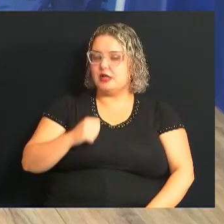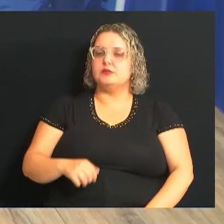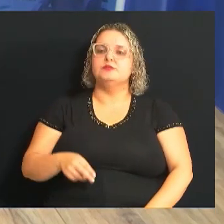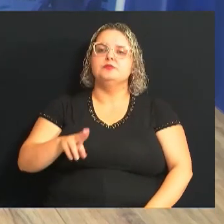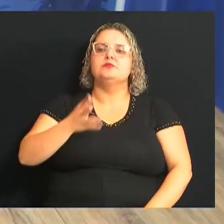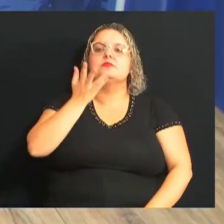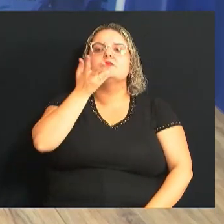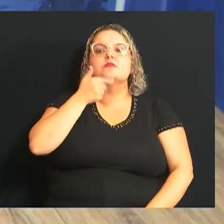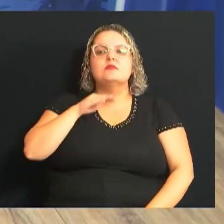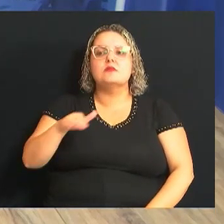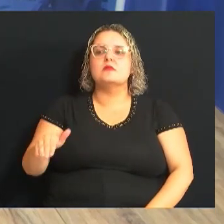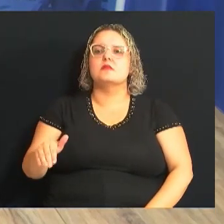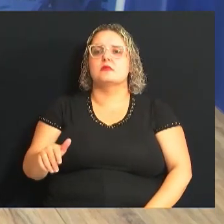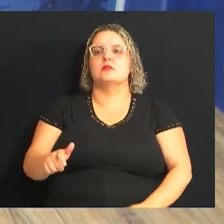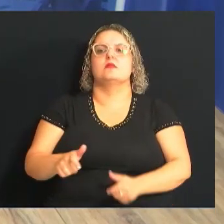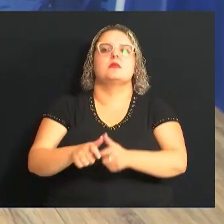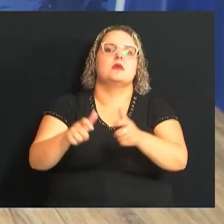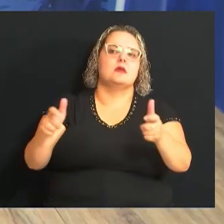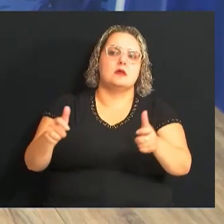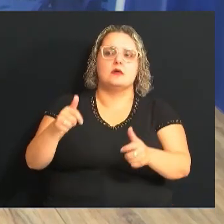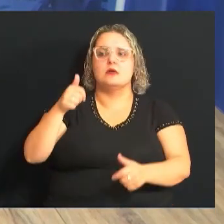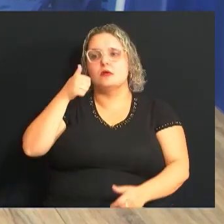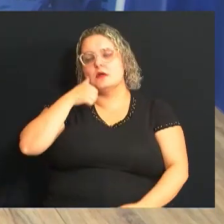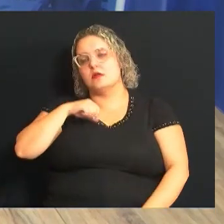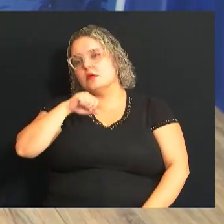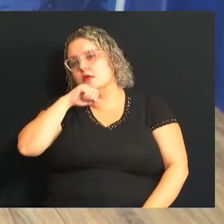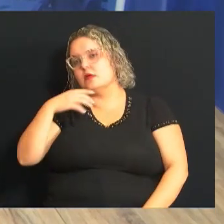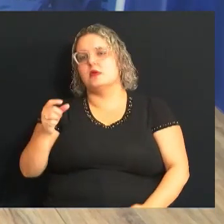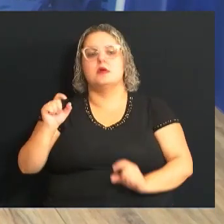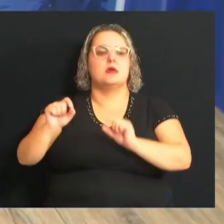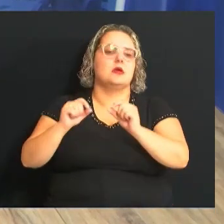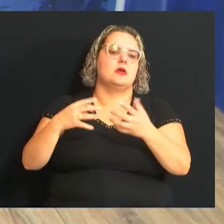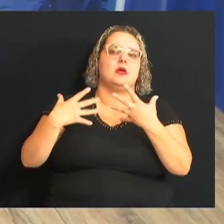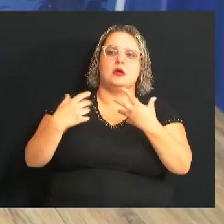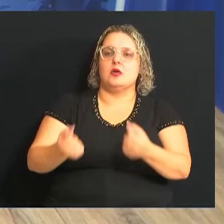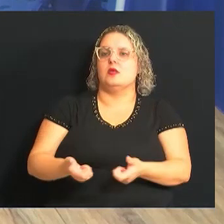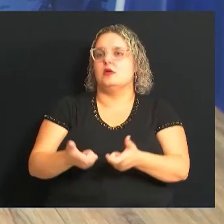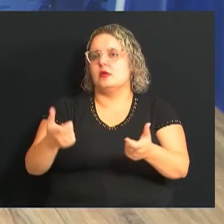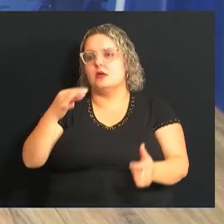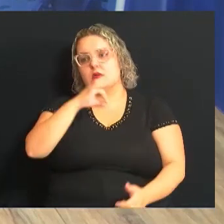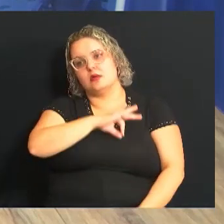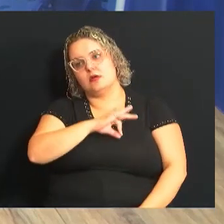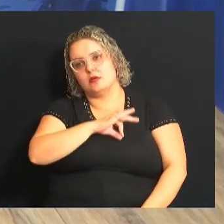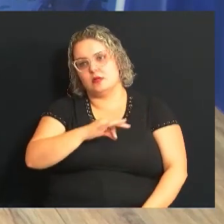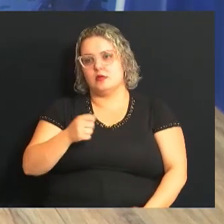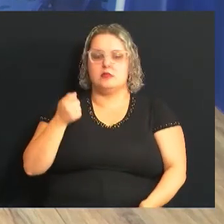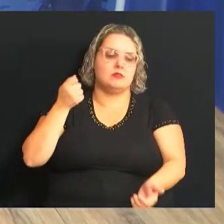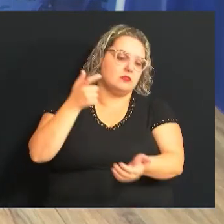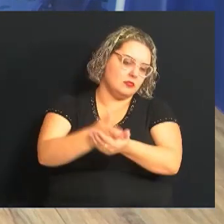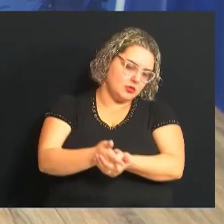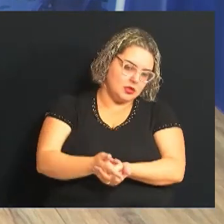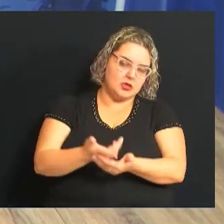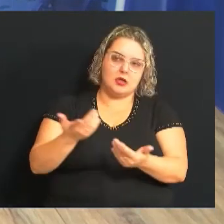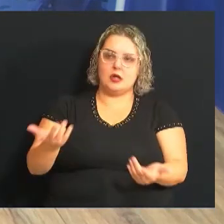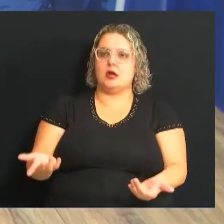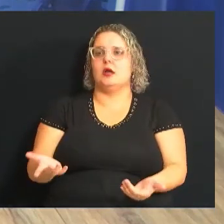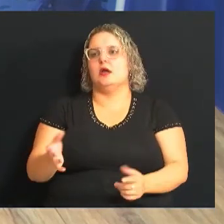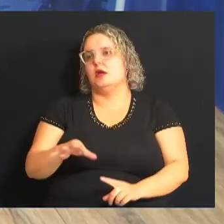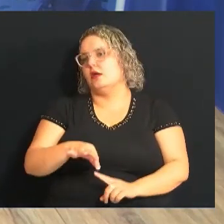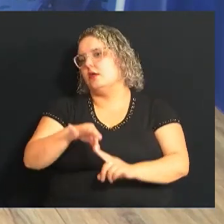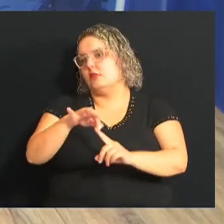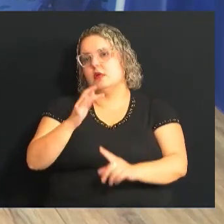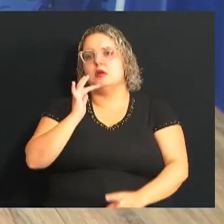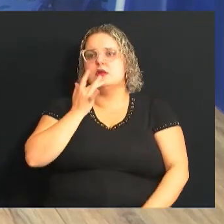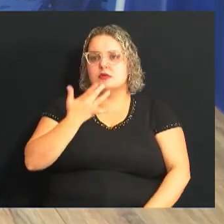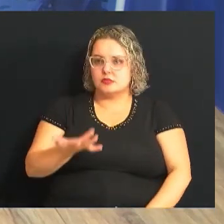fica a maior parte do tempo com a mãe, quem recebe o maior salário tem uma preferência por conta